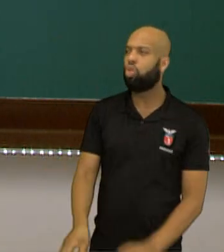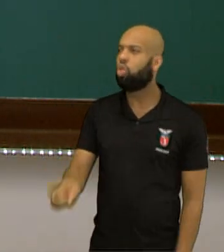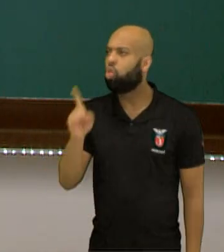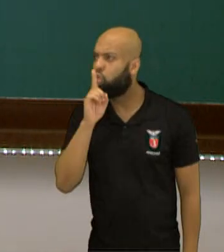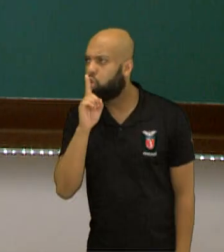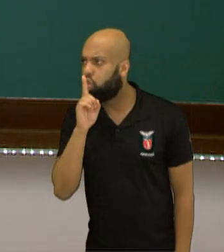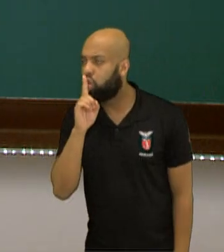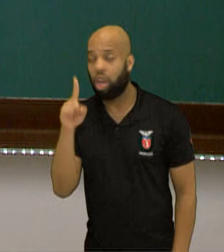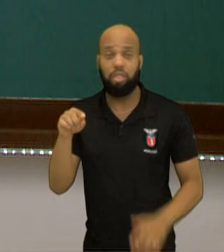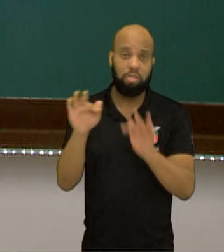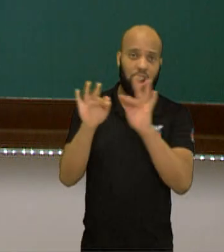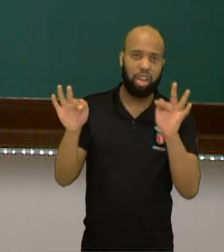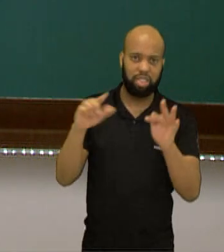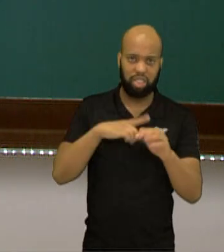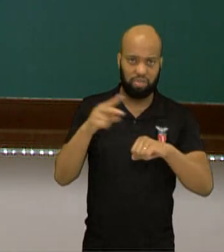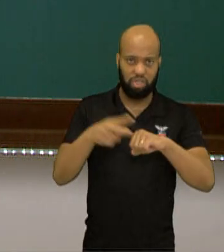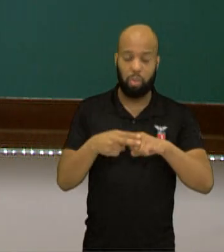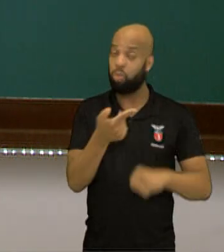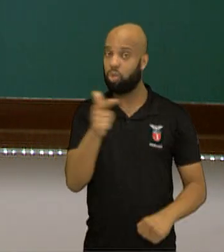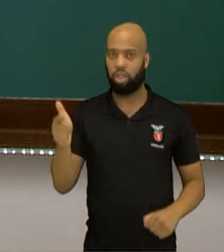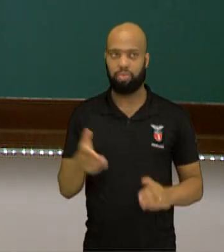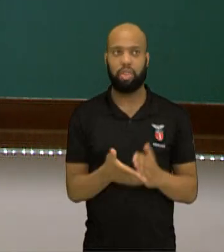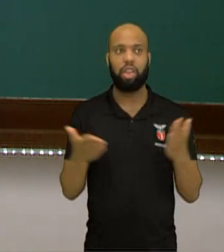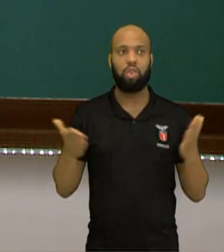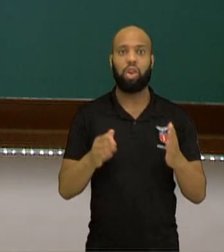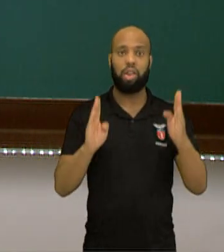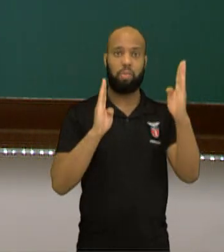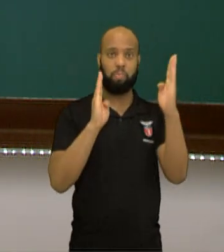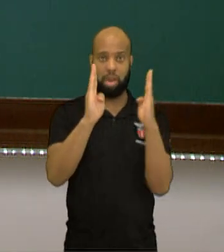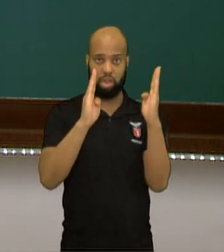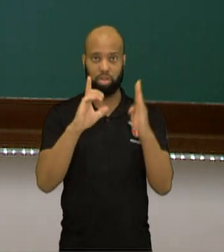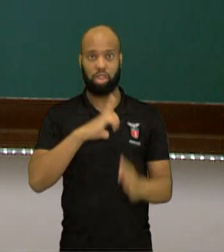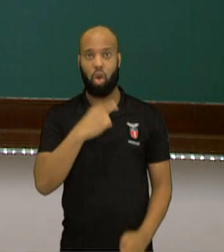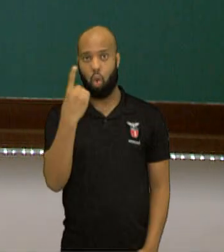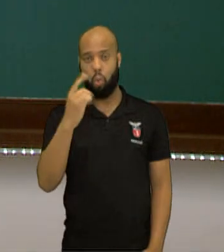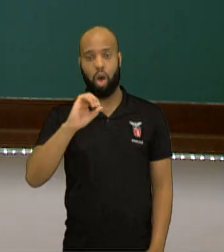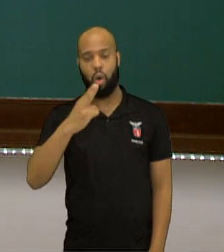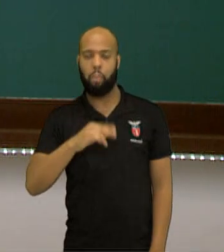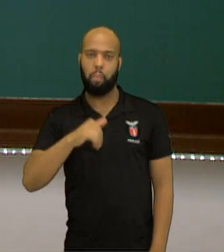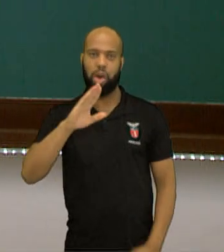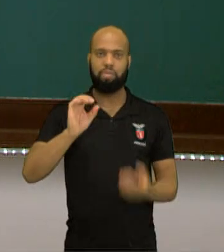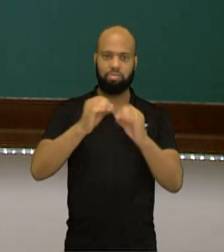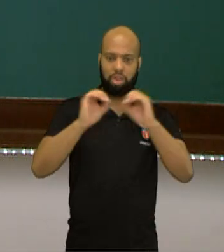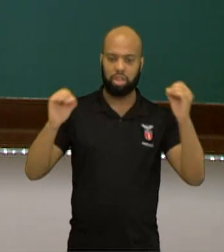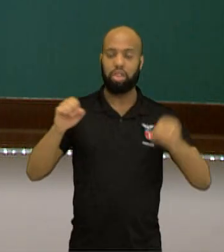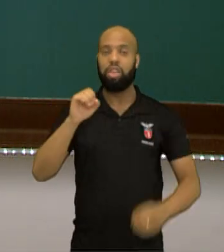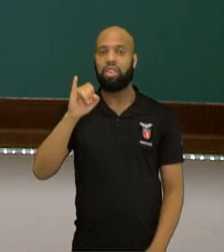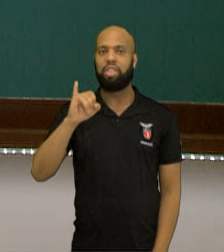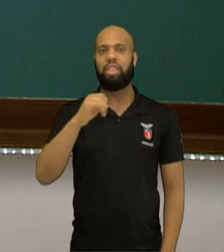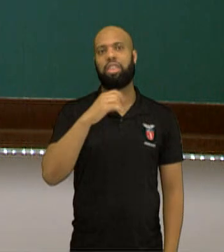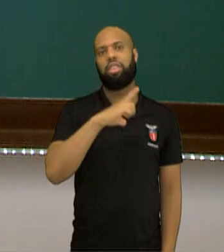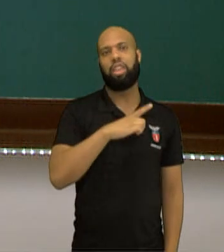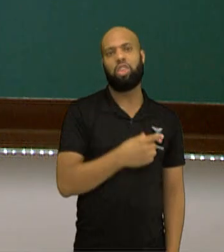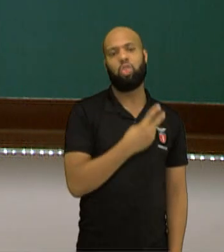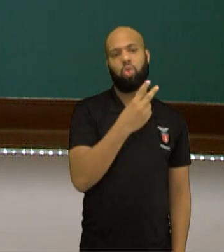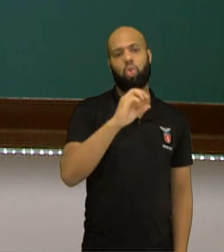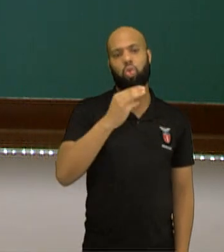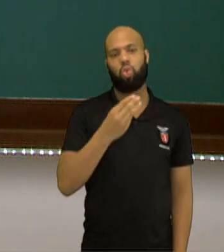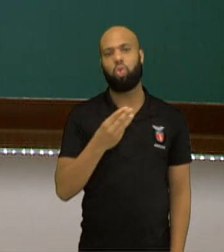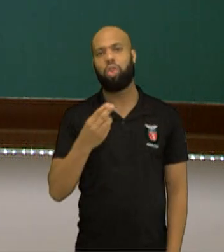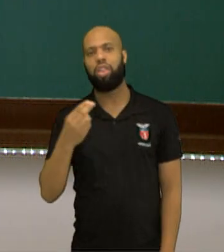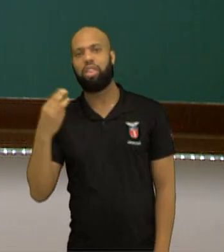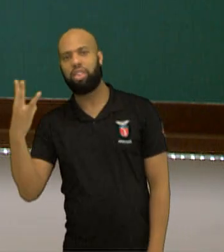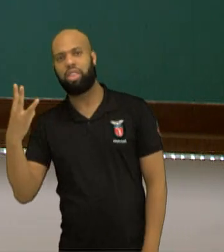tá? Período é a frase formada por uma ou mais orações. Se eu tiver 2, 3 verbos, eu tenho 2, 3 orações,